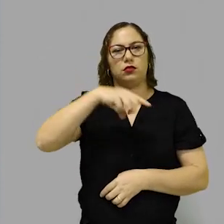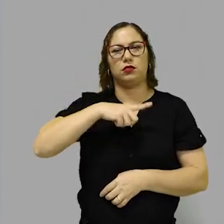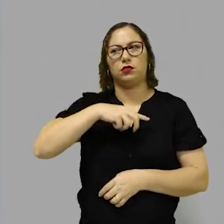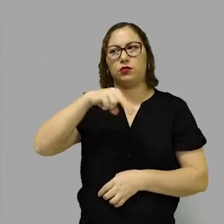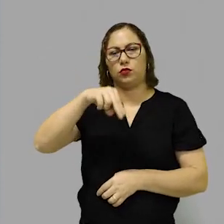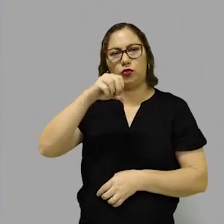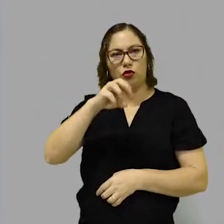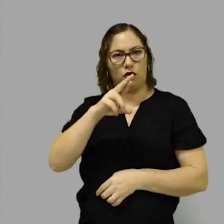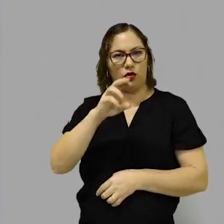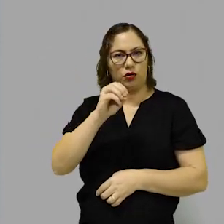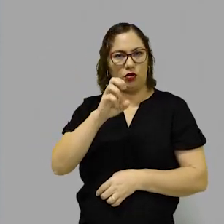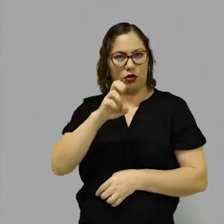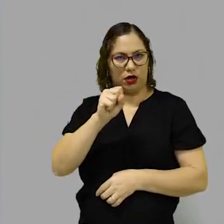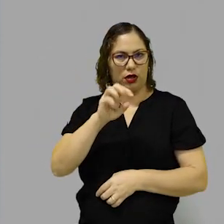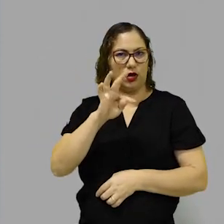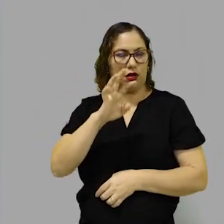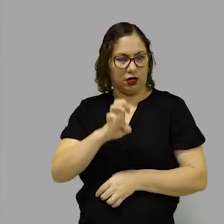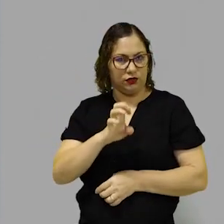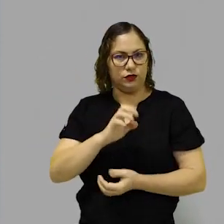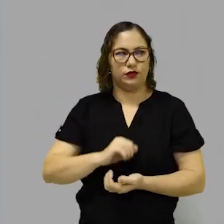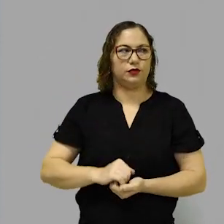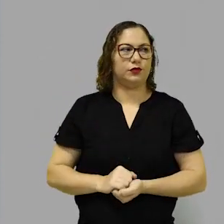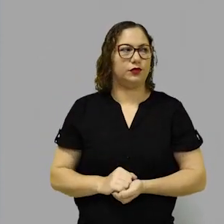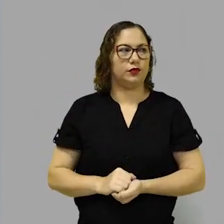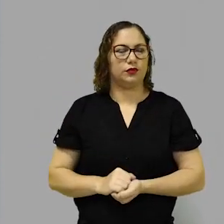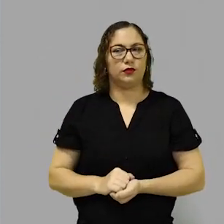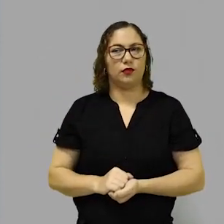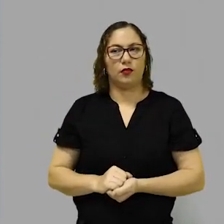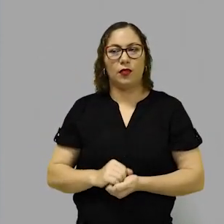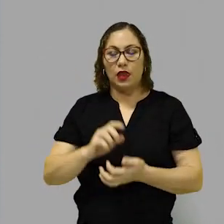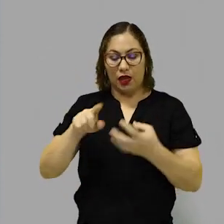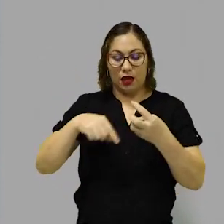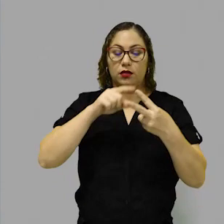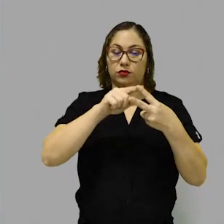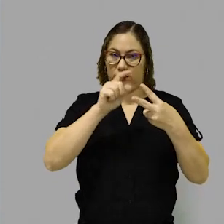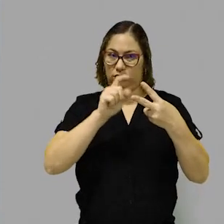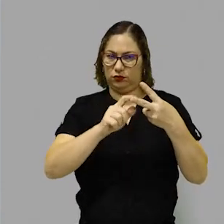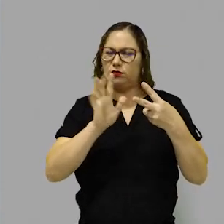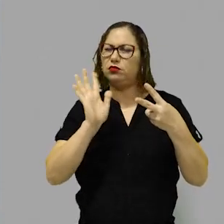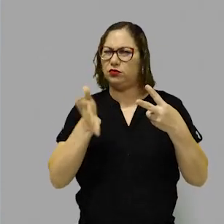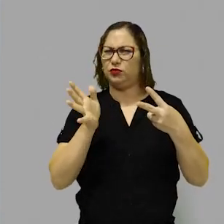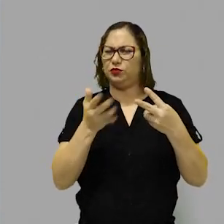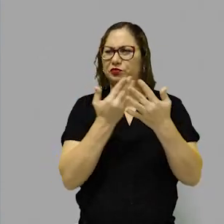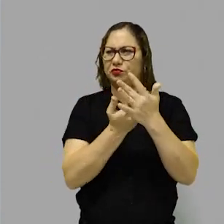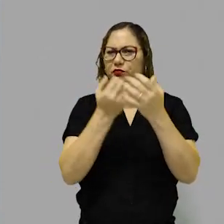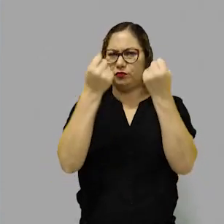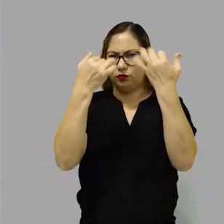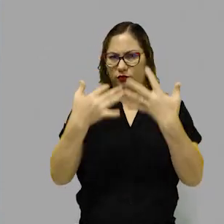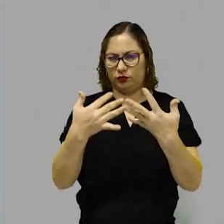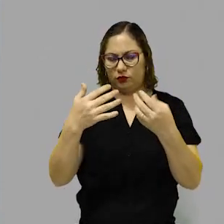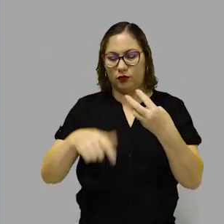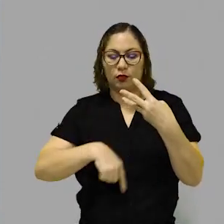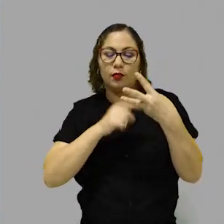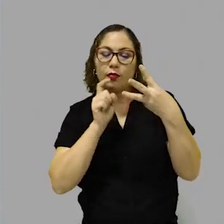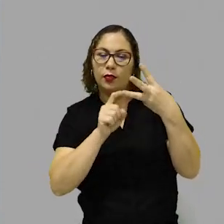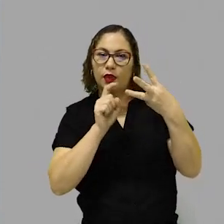Vamos avançar. Além dos pontos cardeais e colaterais, temos também os